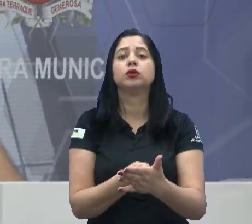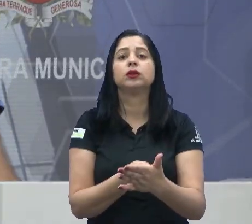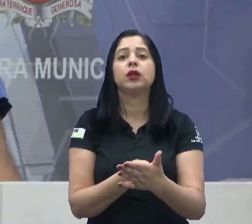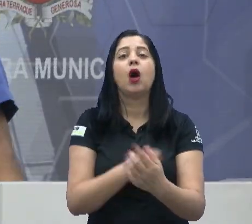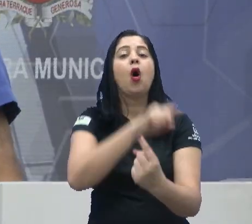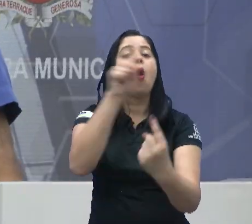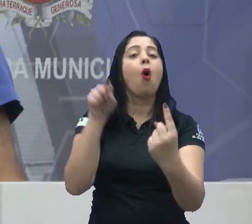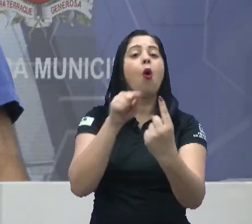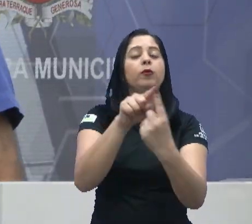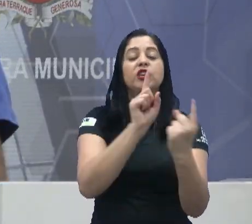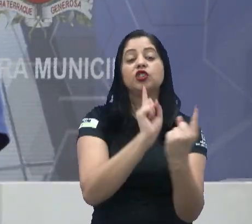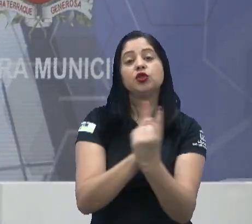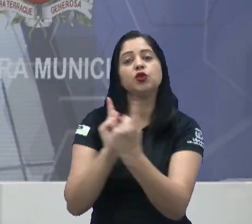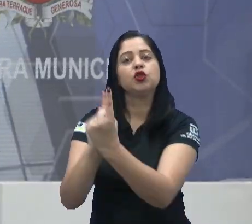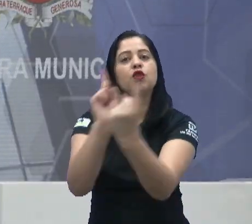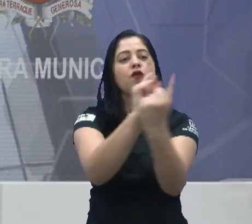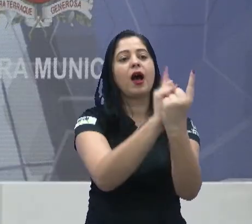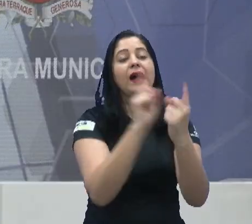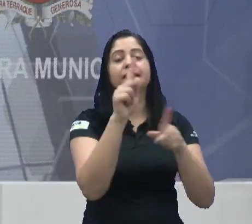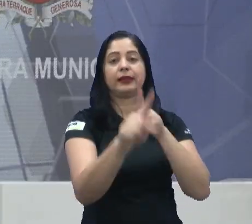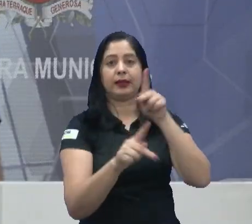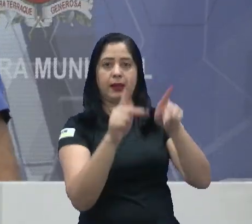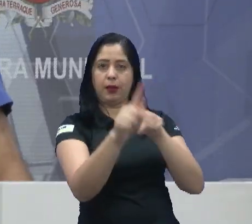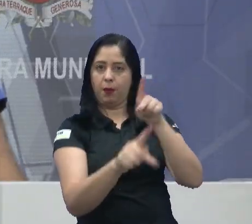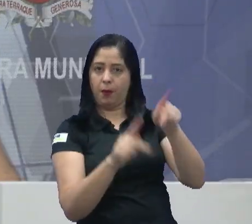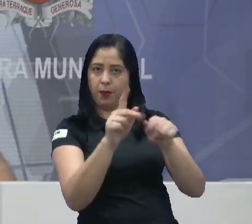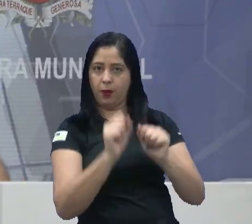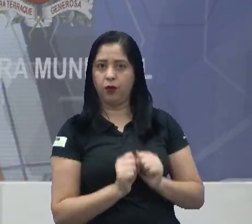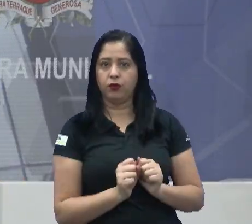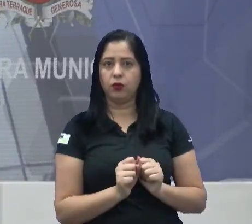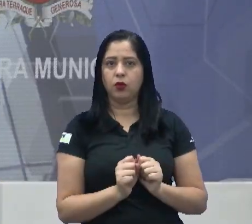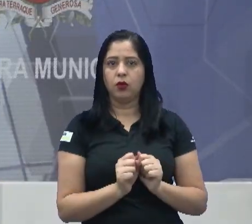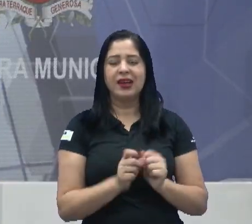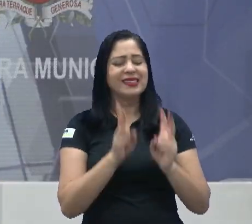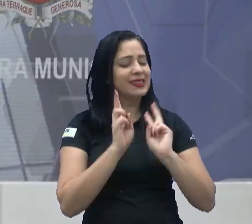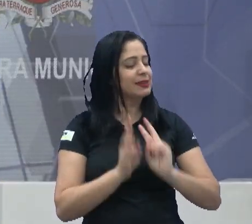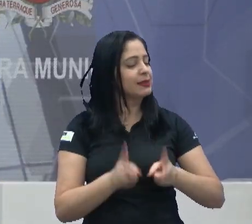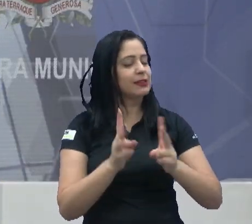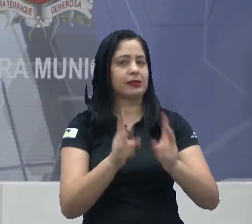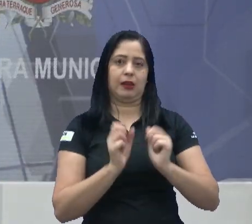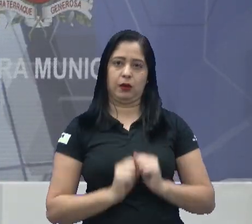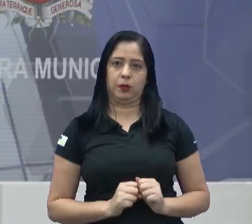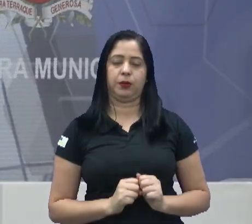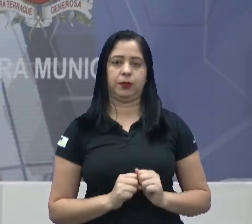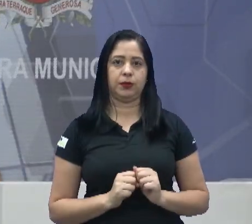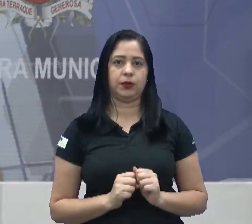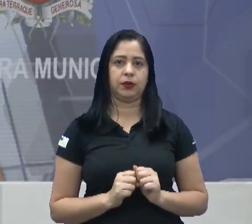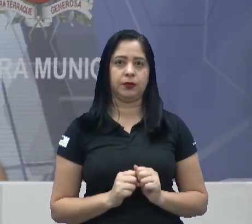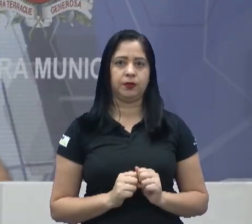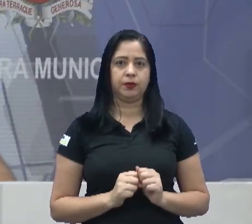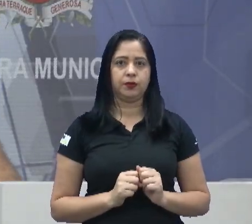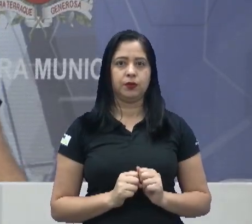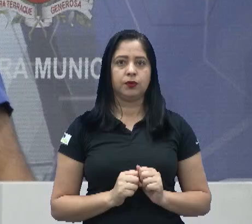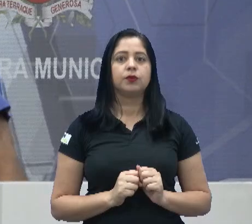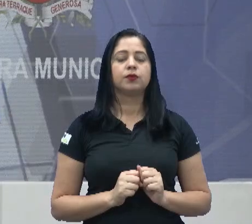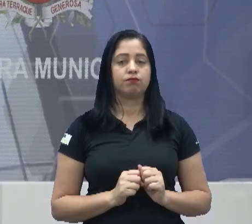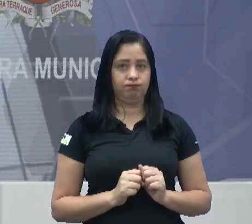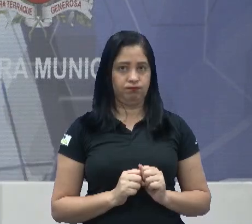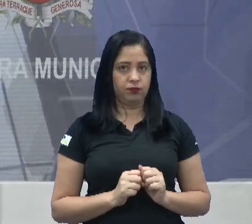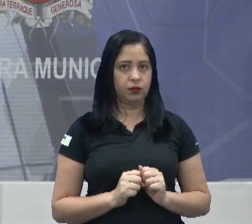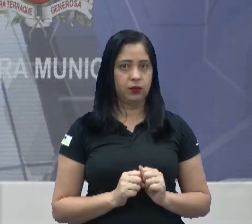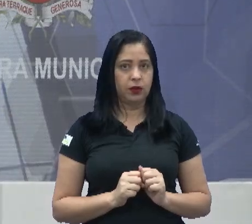atender a população, sempre buscar atender a maioria das pessoas na nossa cidade. Terei nesse retorno, não é,